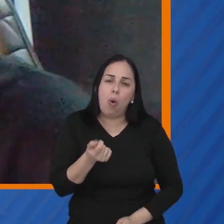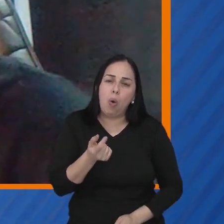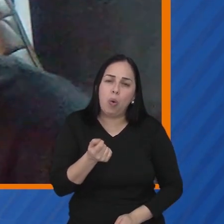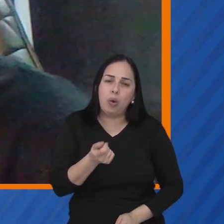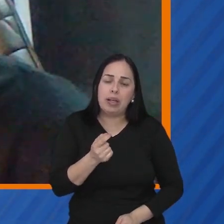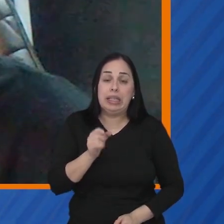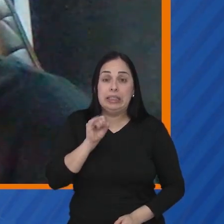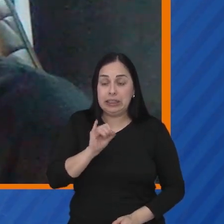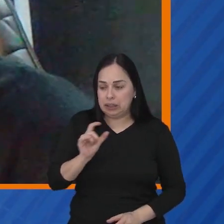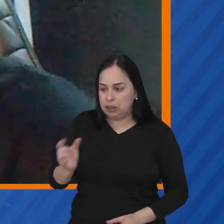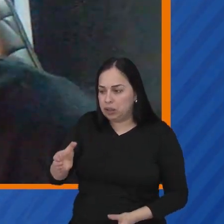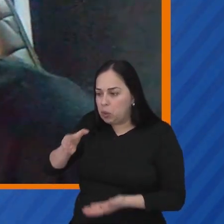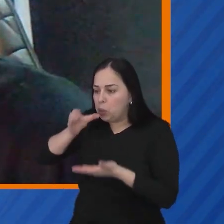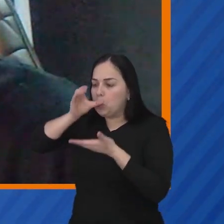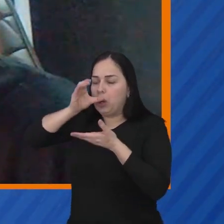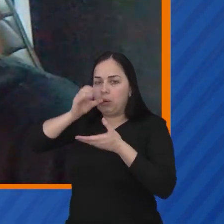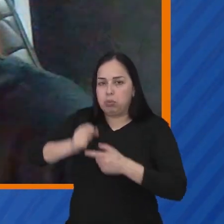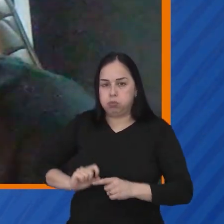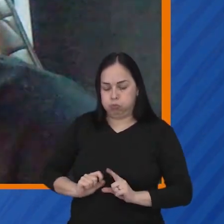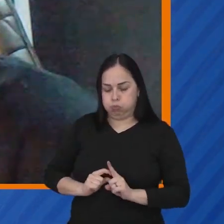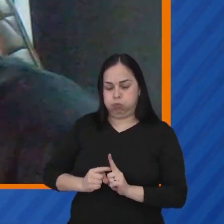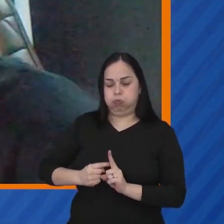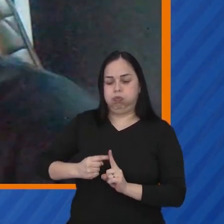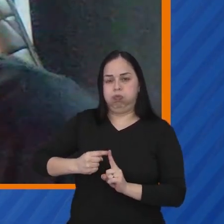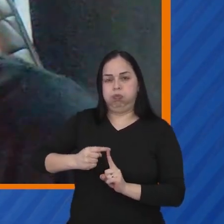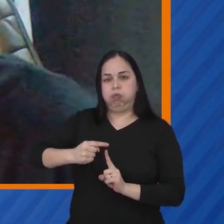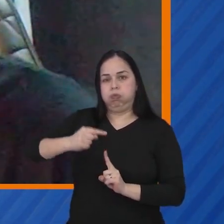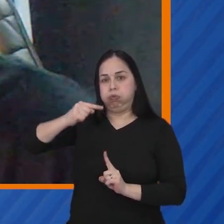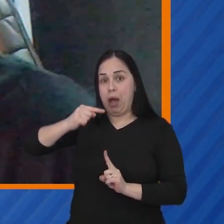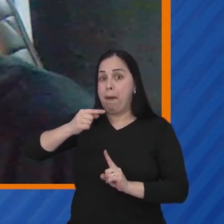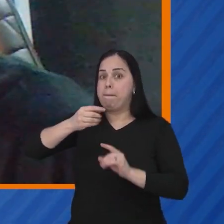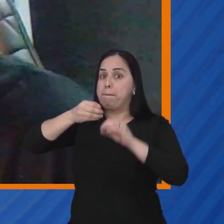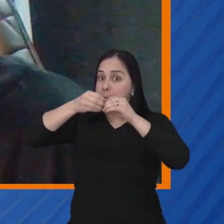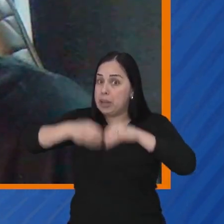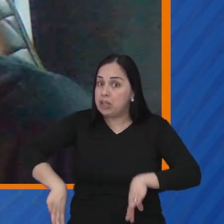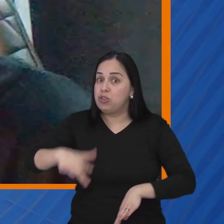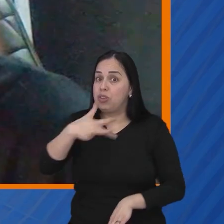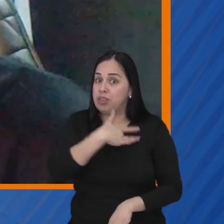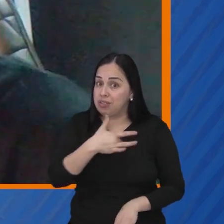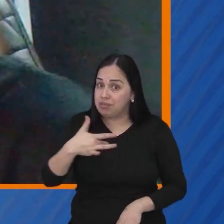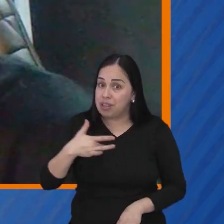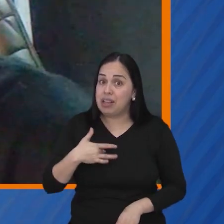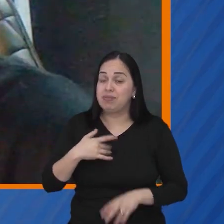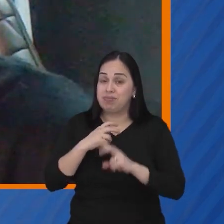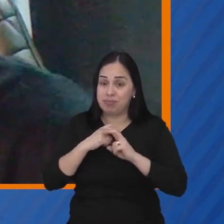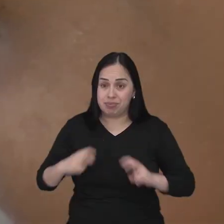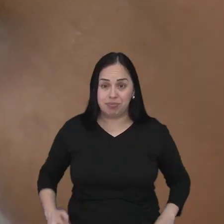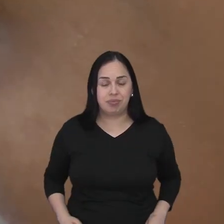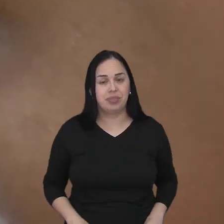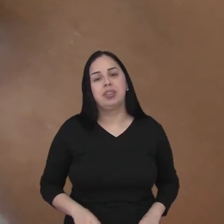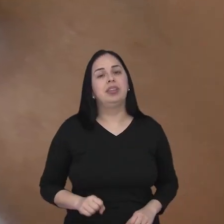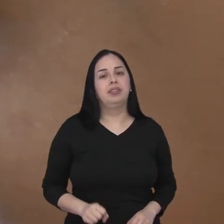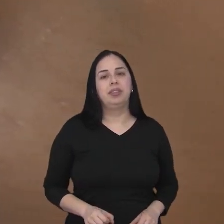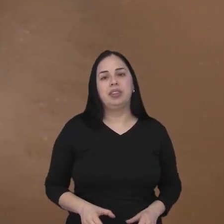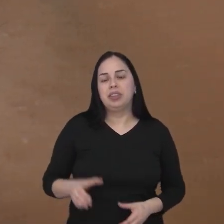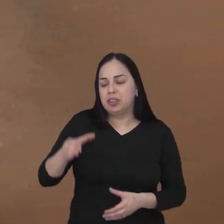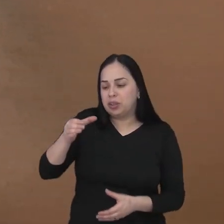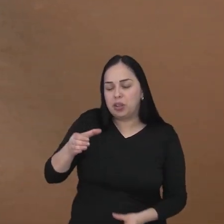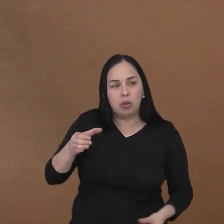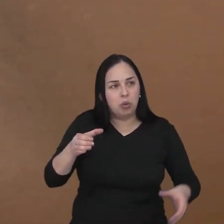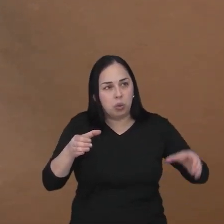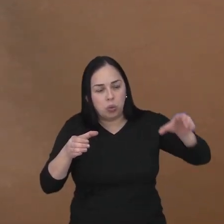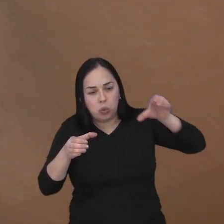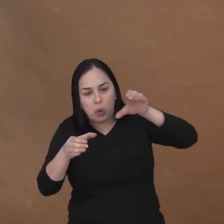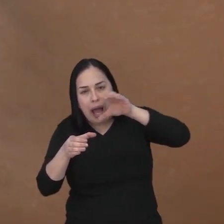nosso corpo. Qualquer alteração nesses níveis apresentam alterações que podem ser perigosas e podem ser tóxicas. Quando liberado